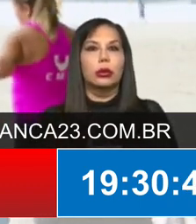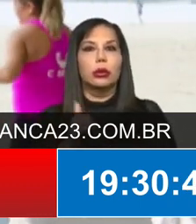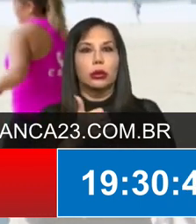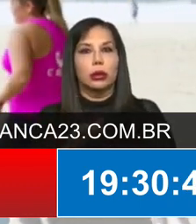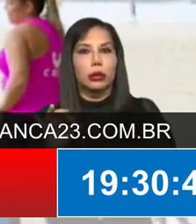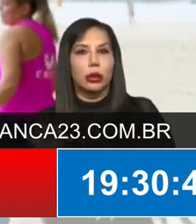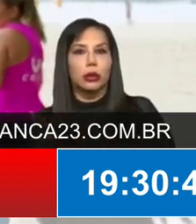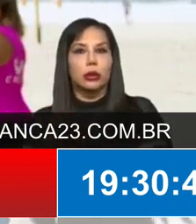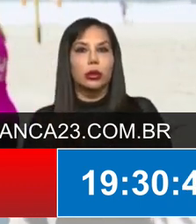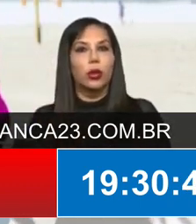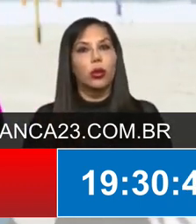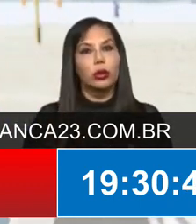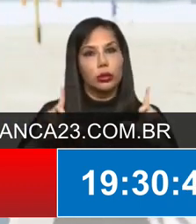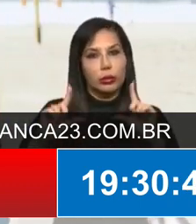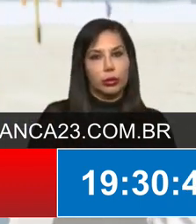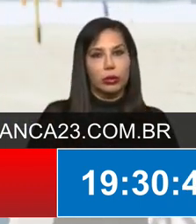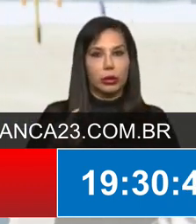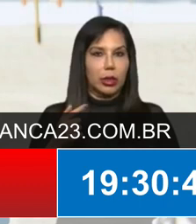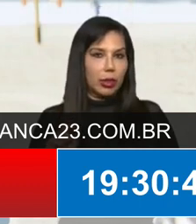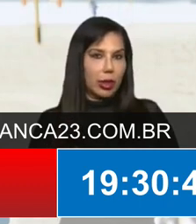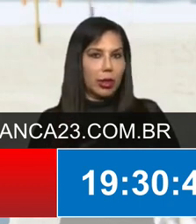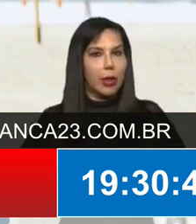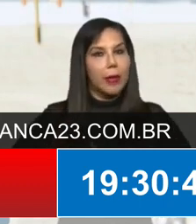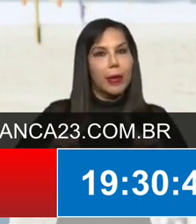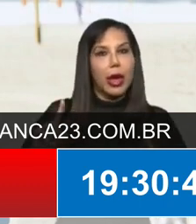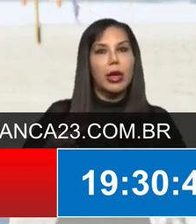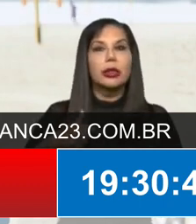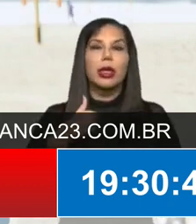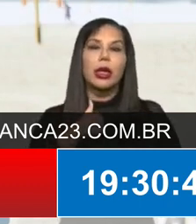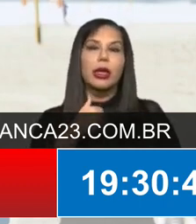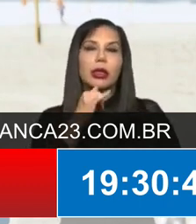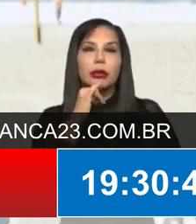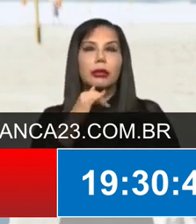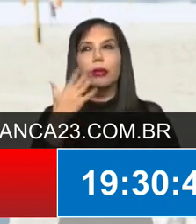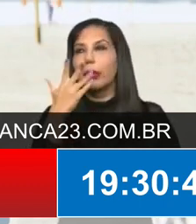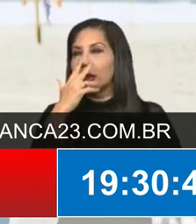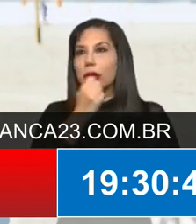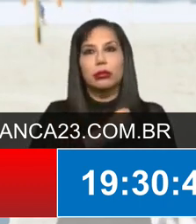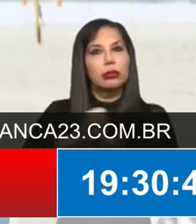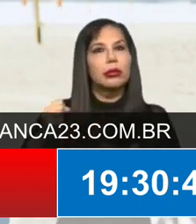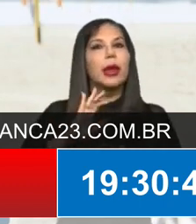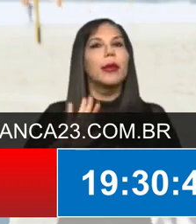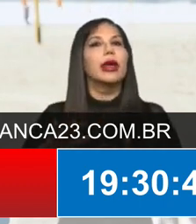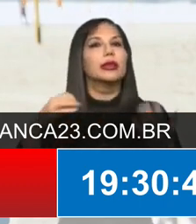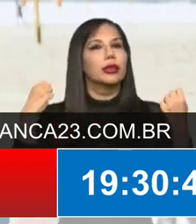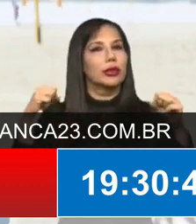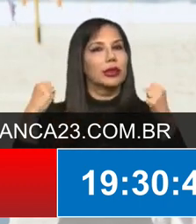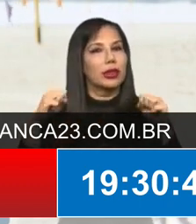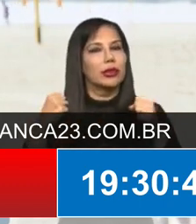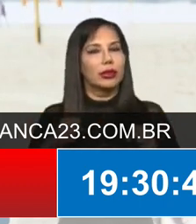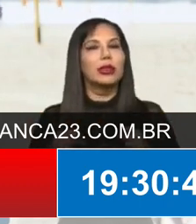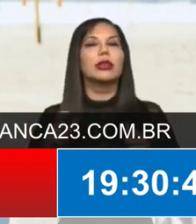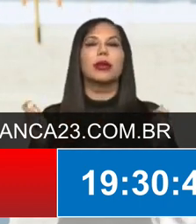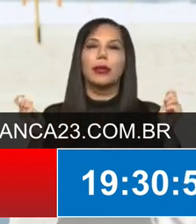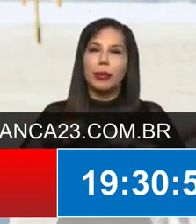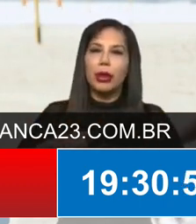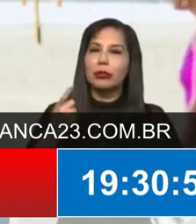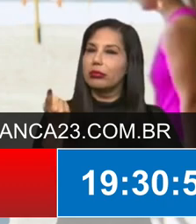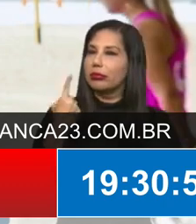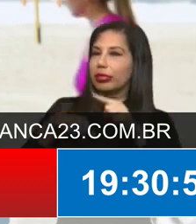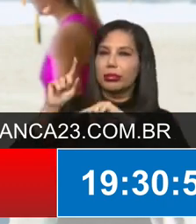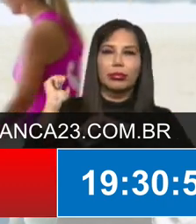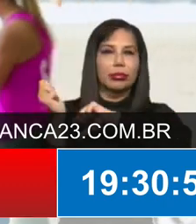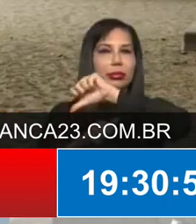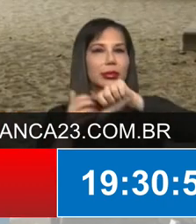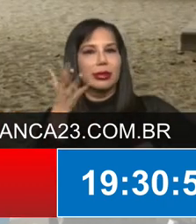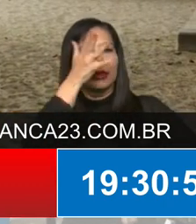tô com 70 Mas foi eu achei que era um caminho sem volta mas a atividade física mostra mais uma vez que ela é revolucion ela